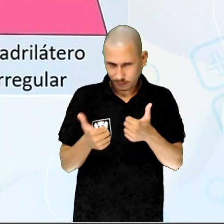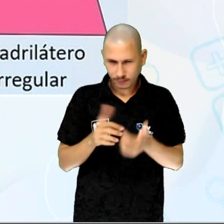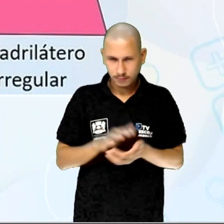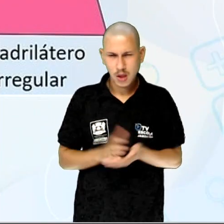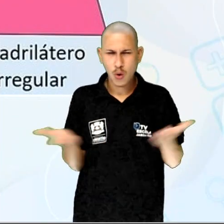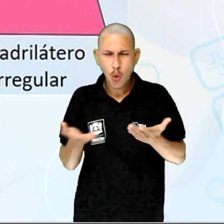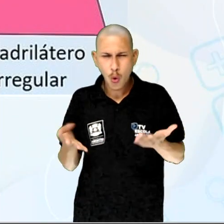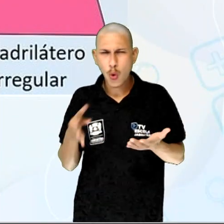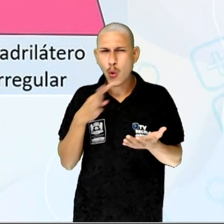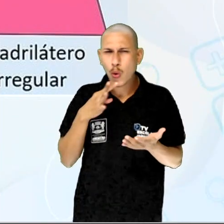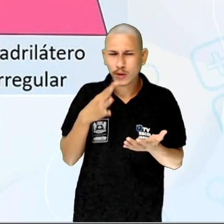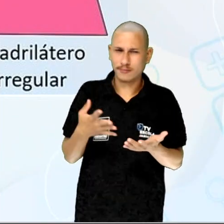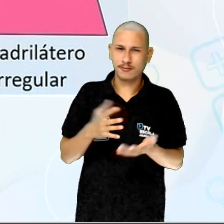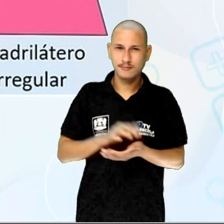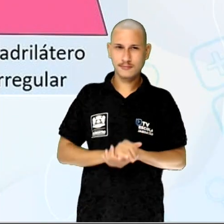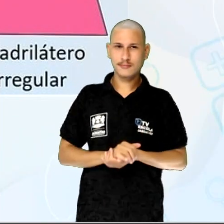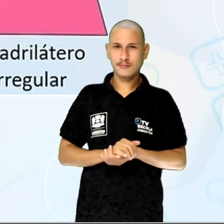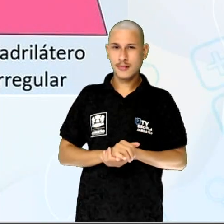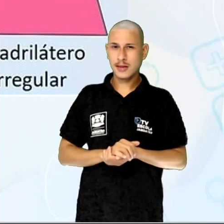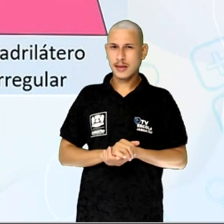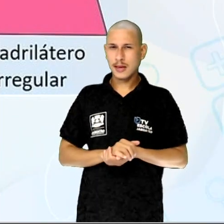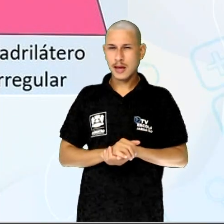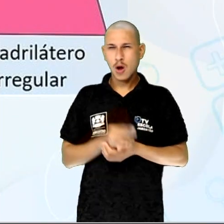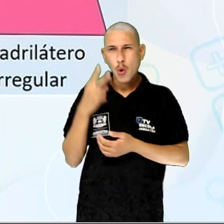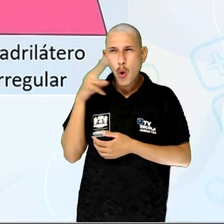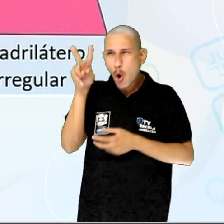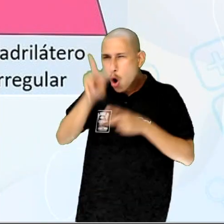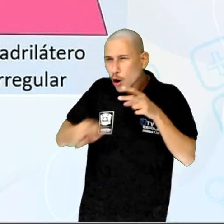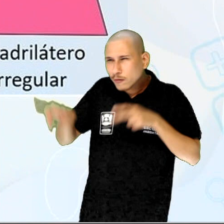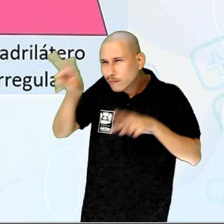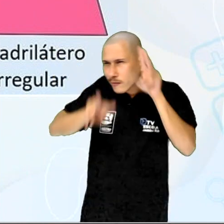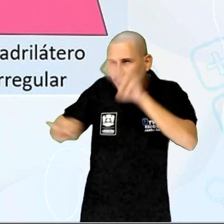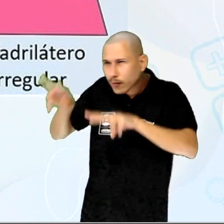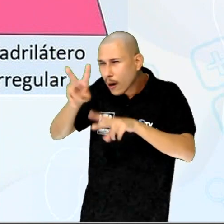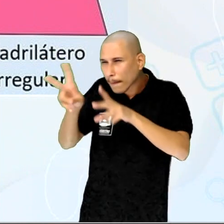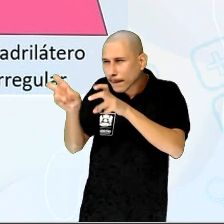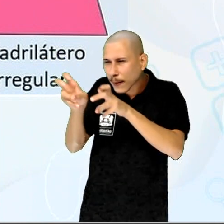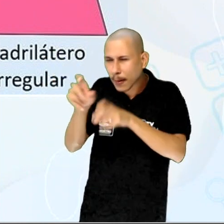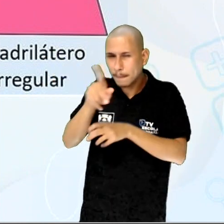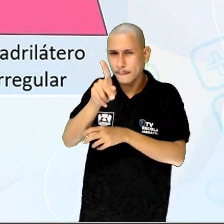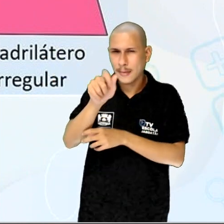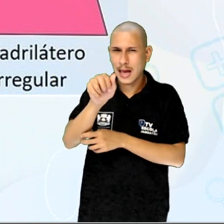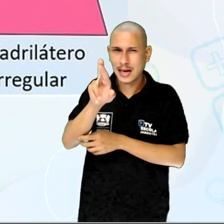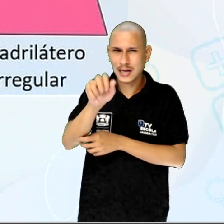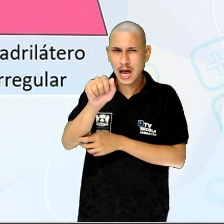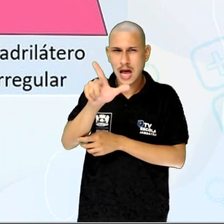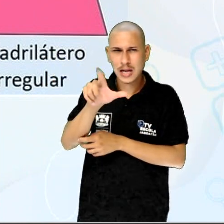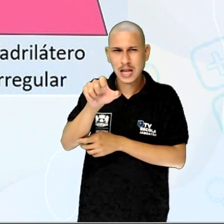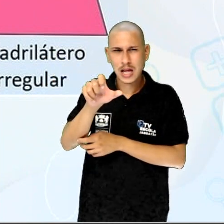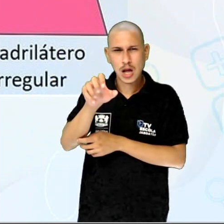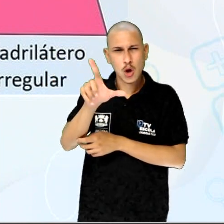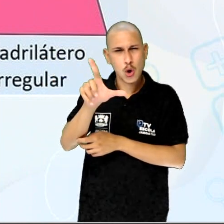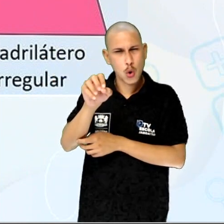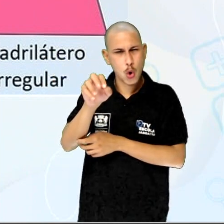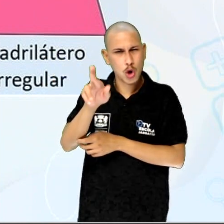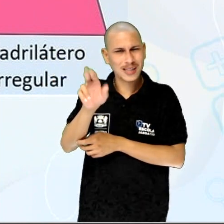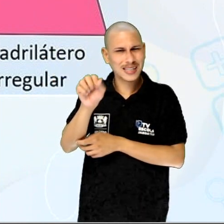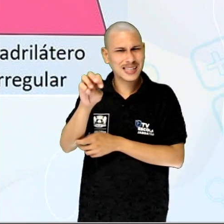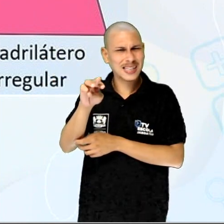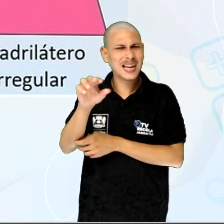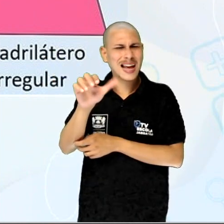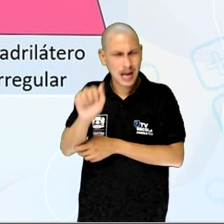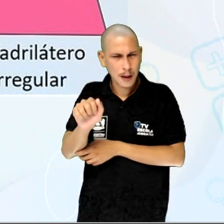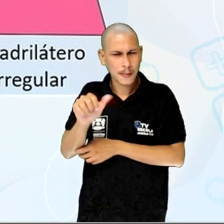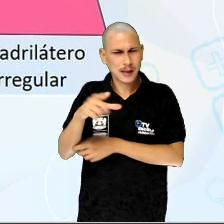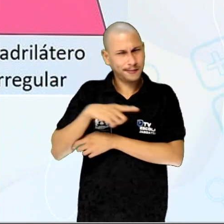conhecer eles agora, né? Nessa primeira linha aí, nós temos os paralelogramos, que são justamente os quadriláteros